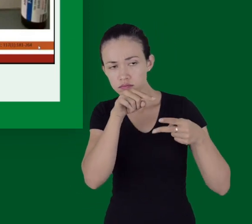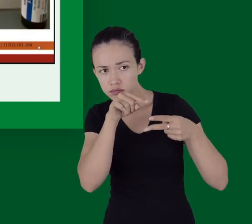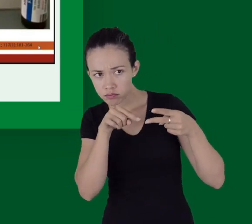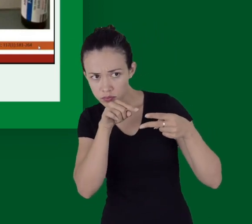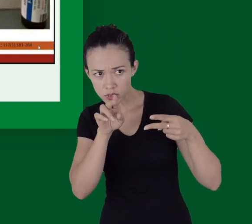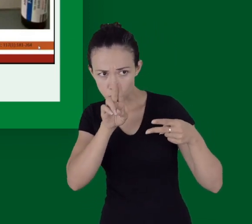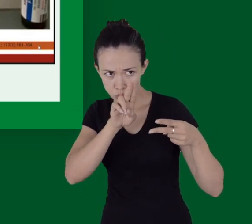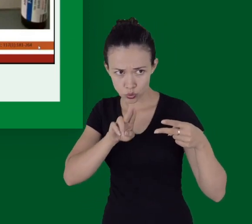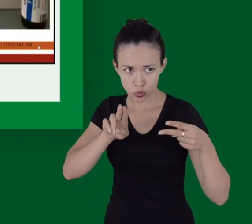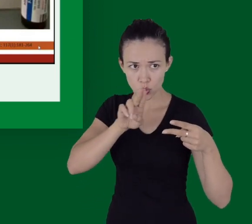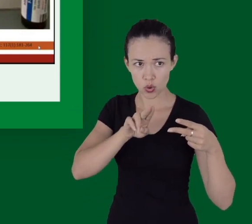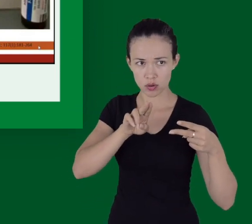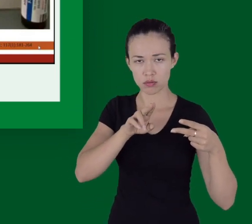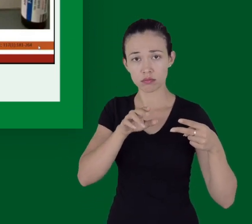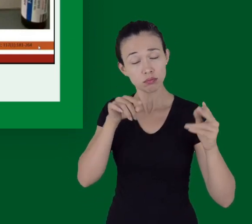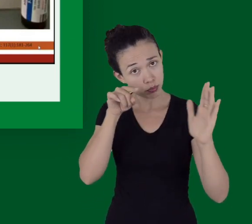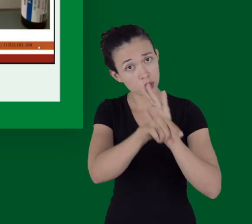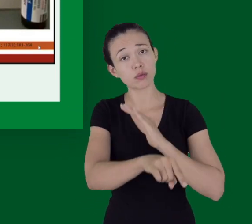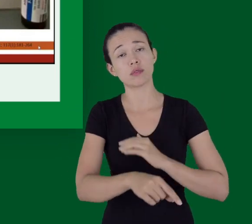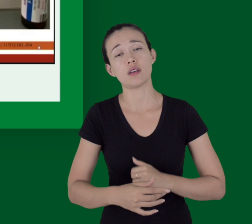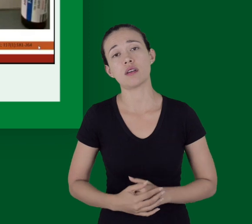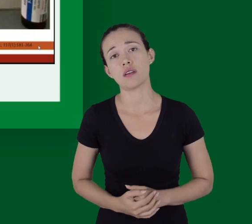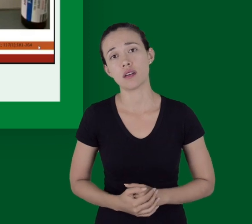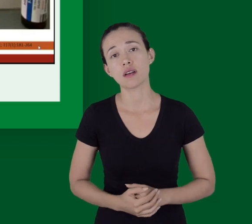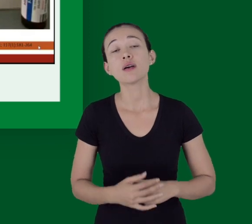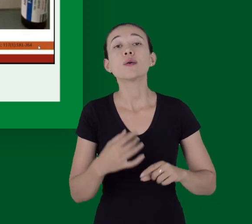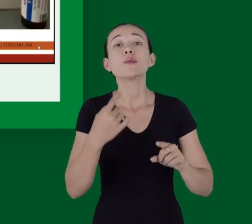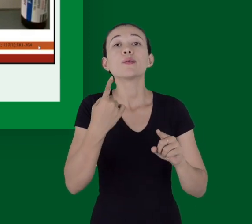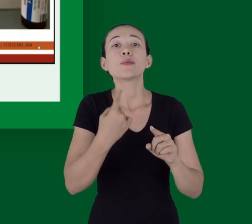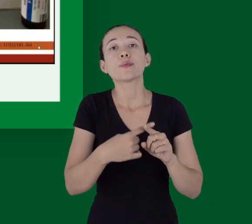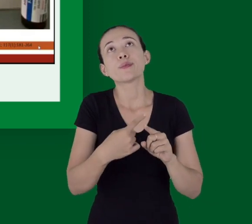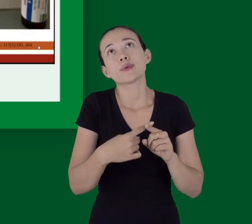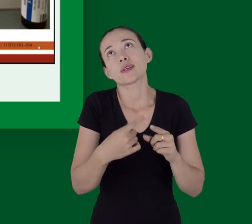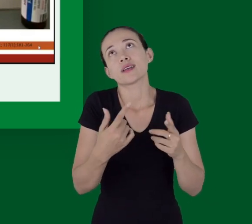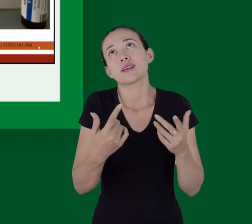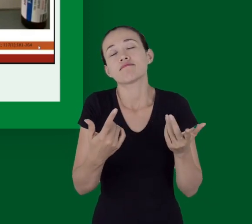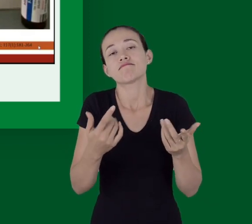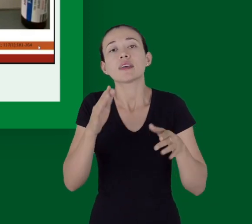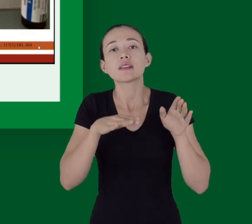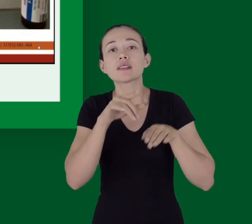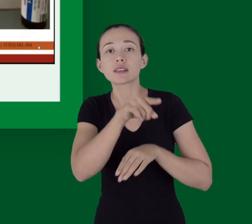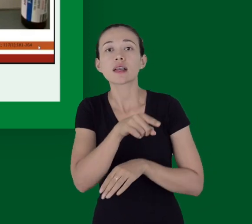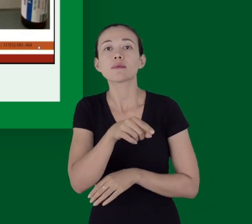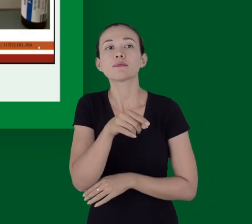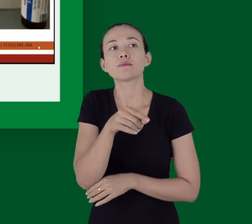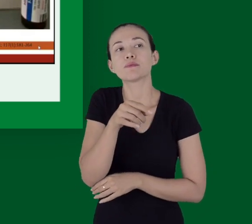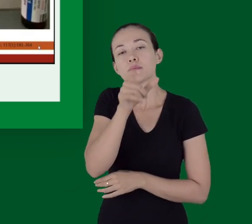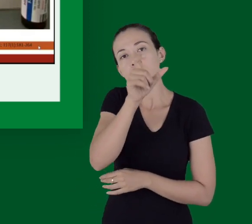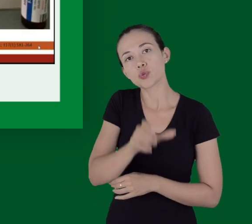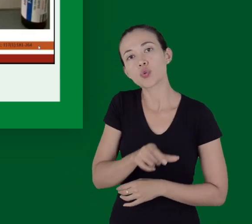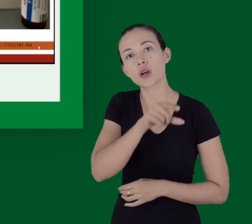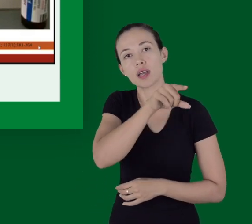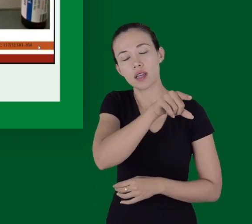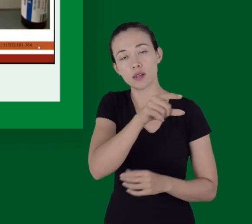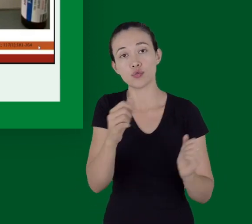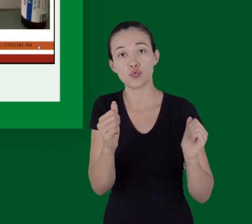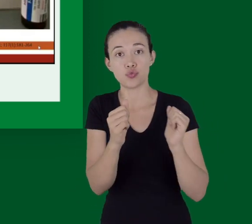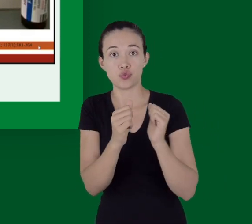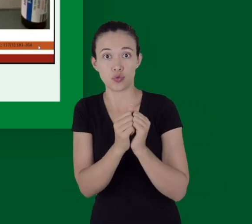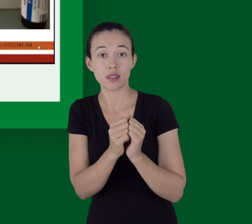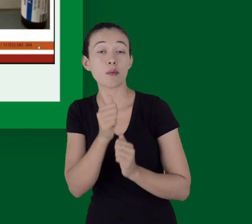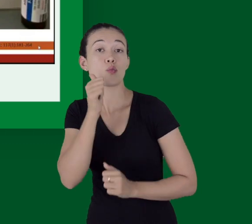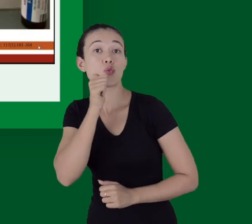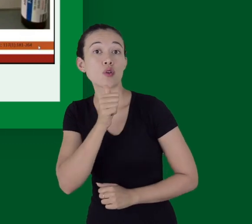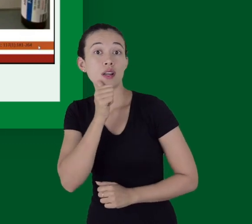se o paciente usou, né? Se o Denafil, Tadalafilo. Porque você pega um paciente, vai atender um paciente num motel, por exemplo, que tá lá